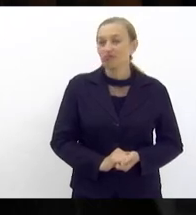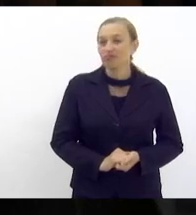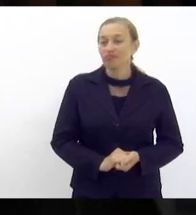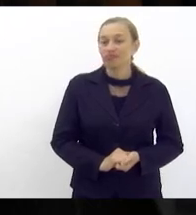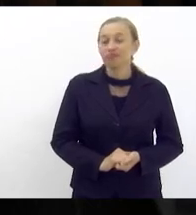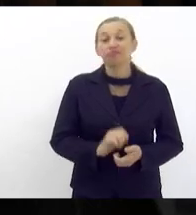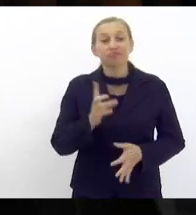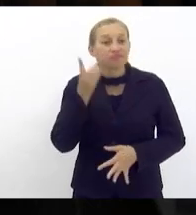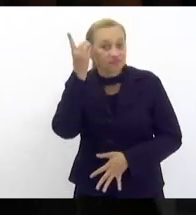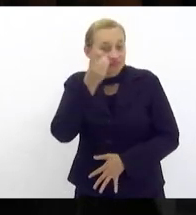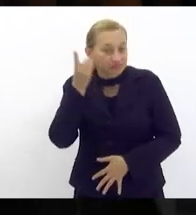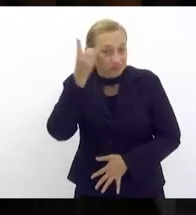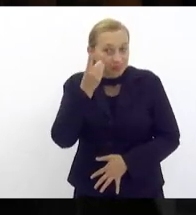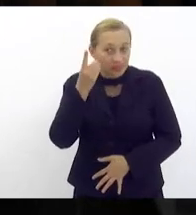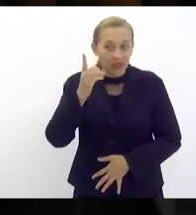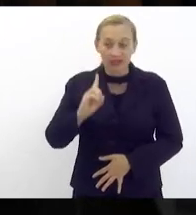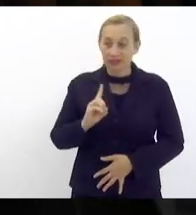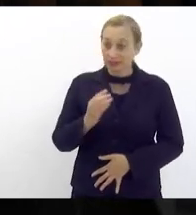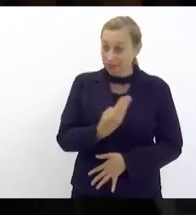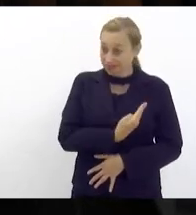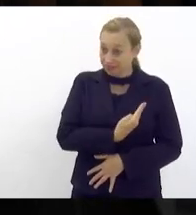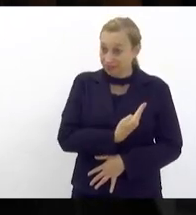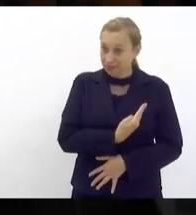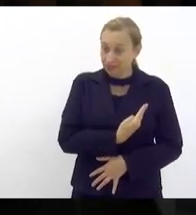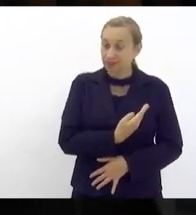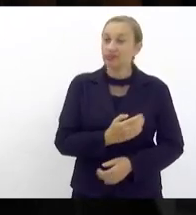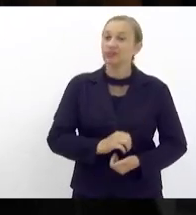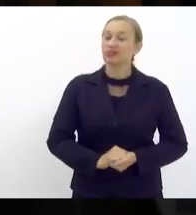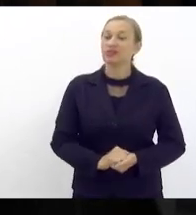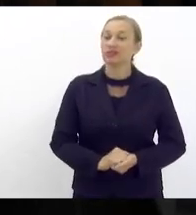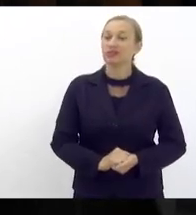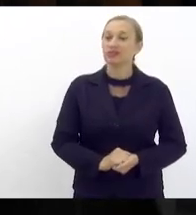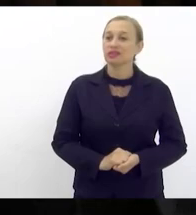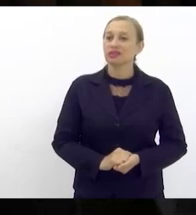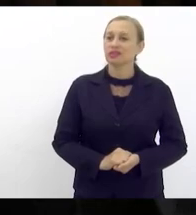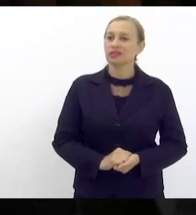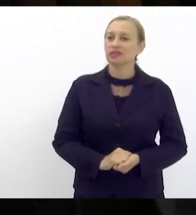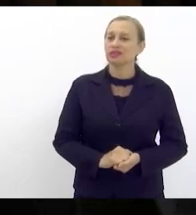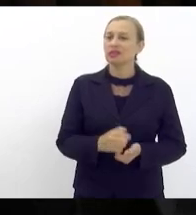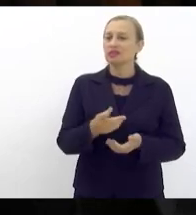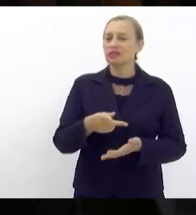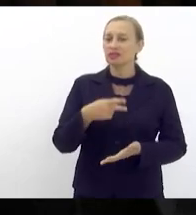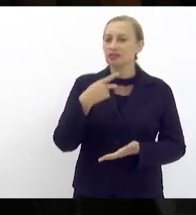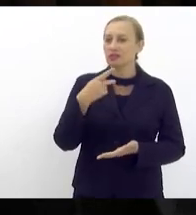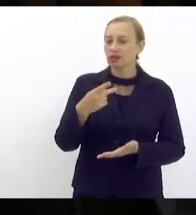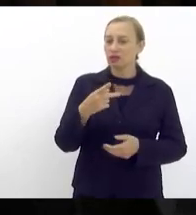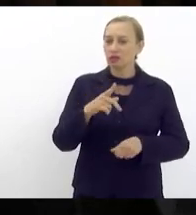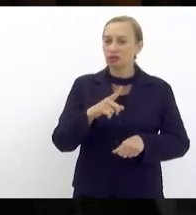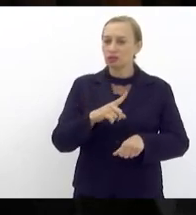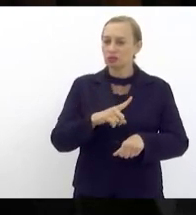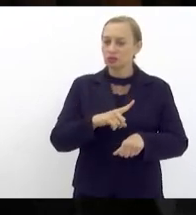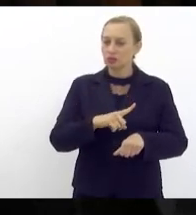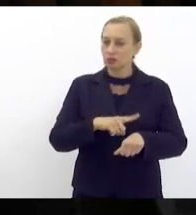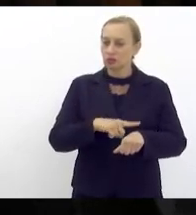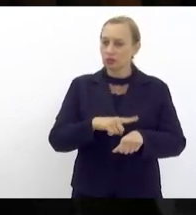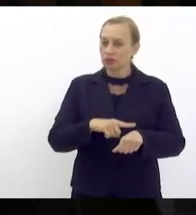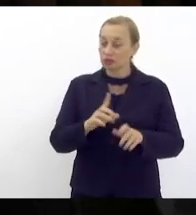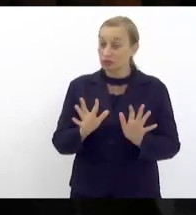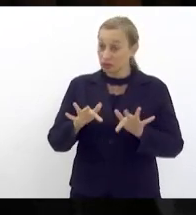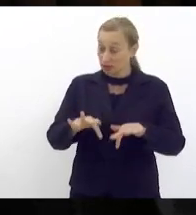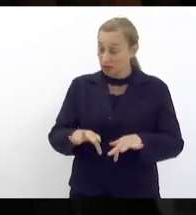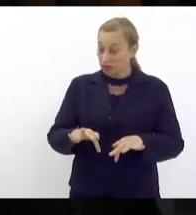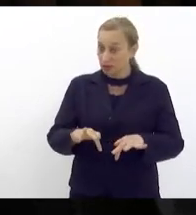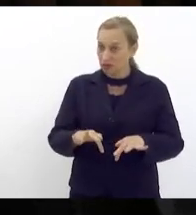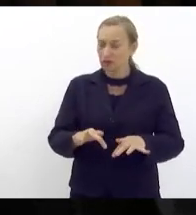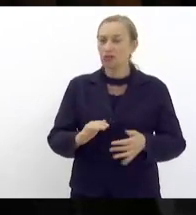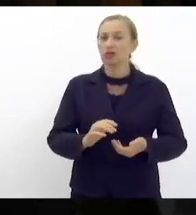deputada Dani Balbi discursou na expediente inicial da forma